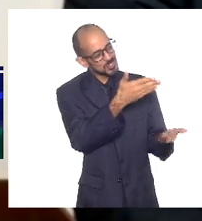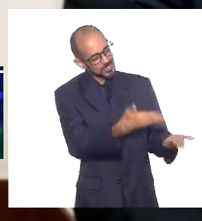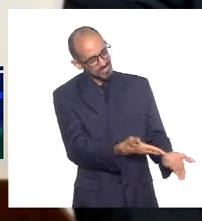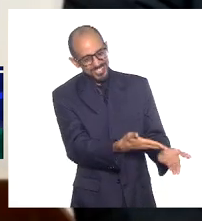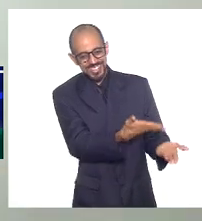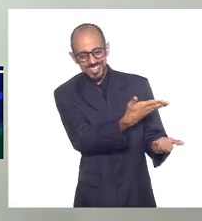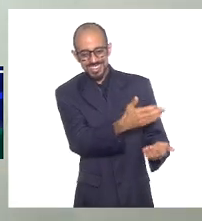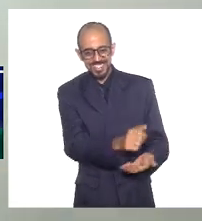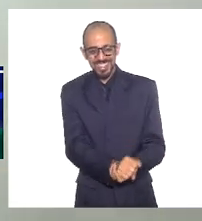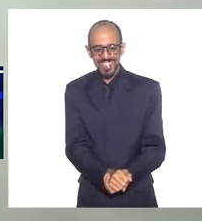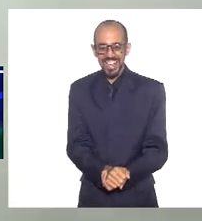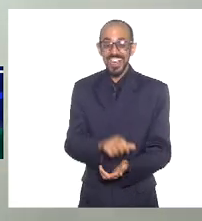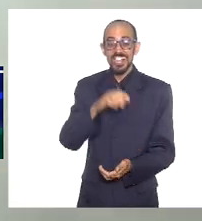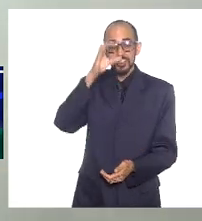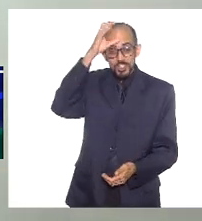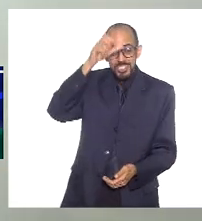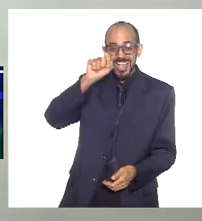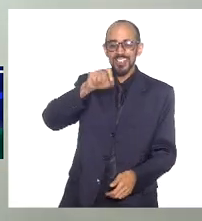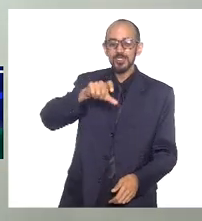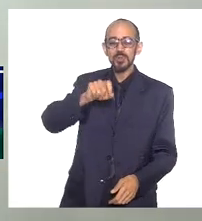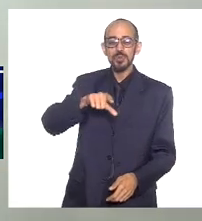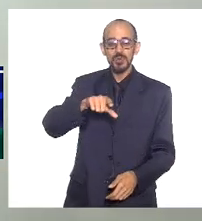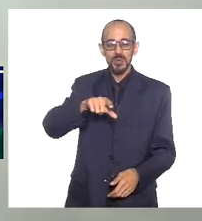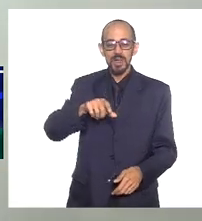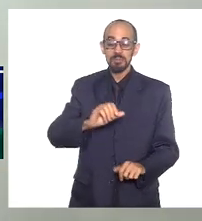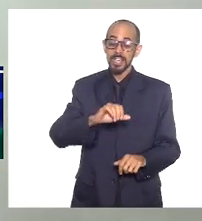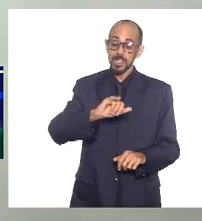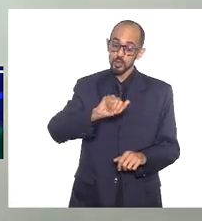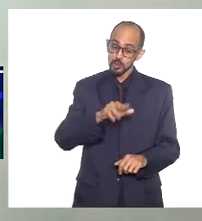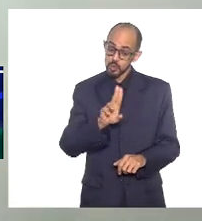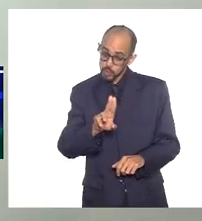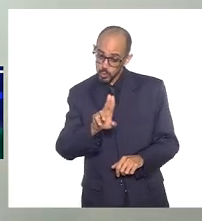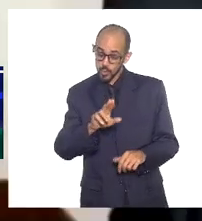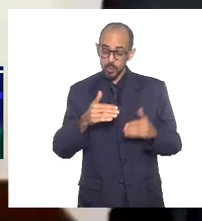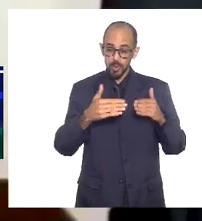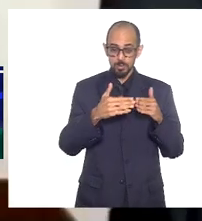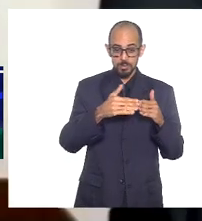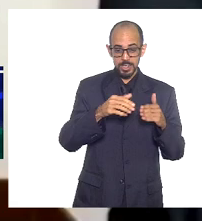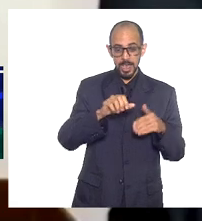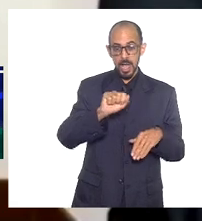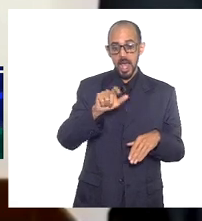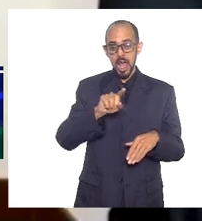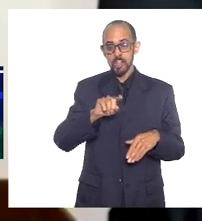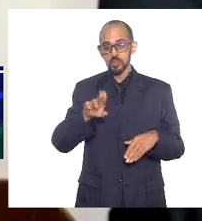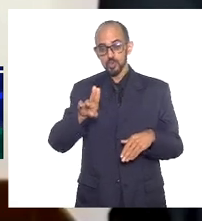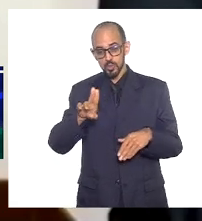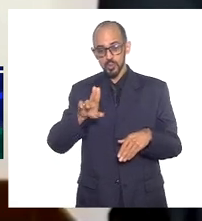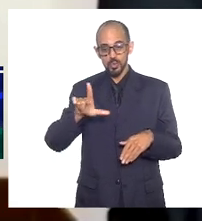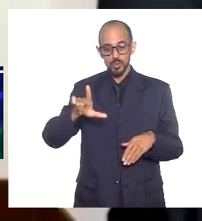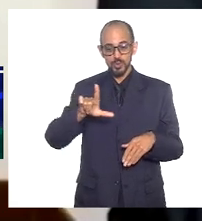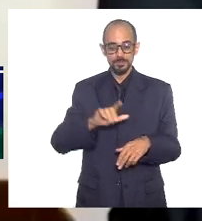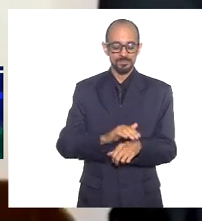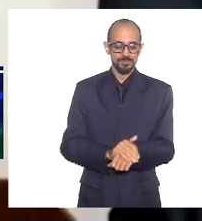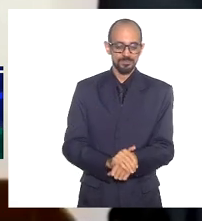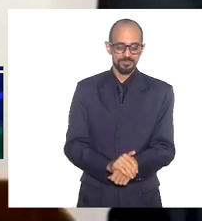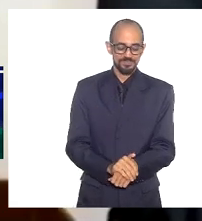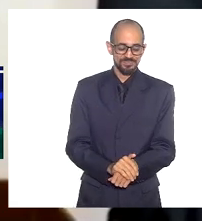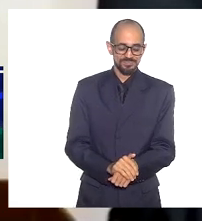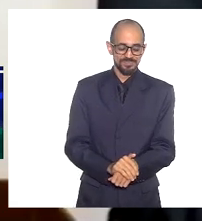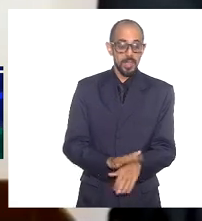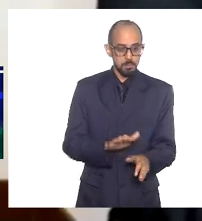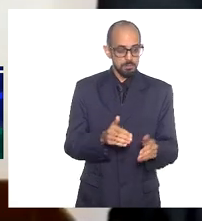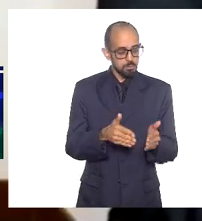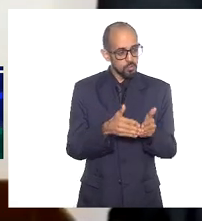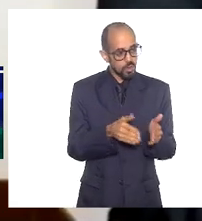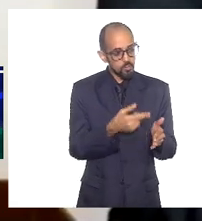É Tia Azul, né? É para emitir parecer, presidente? Por favor. Projeto 3988 do